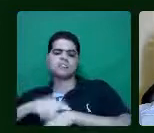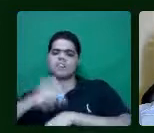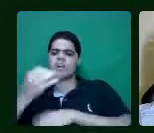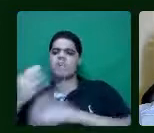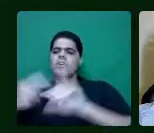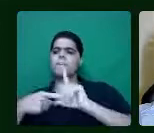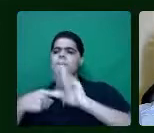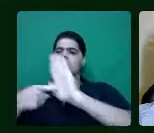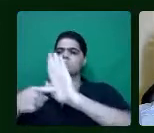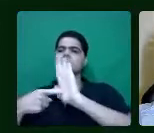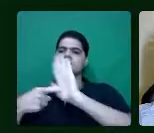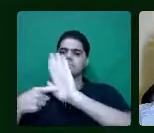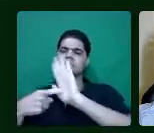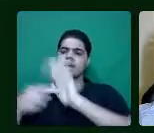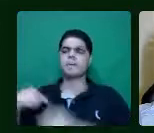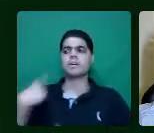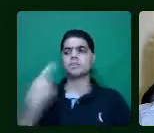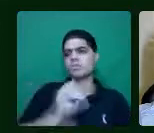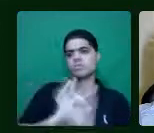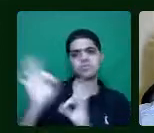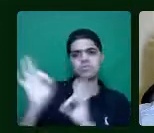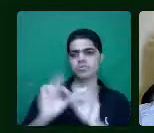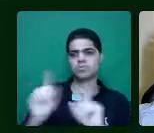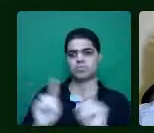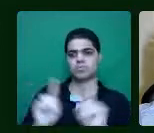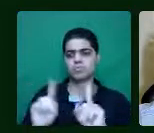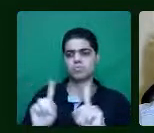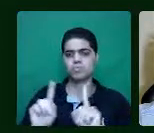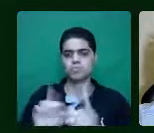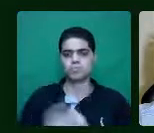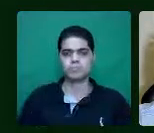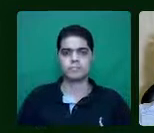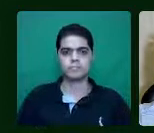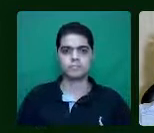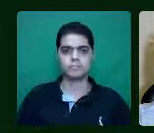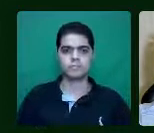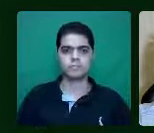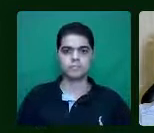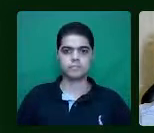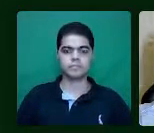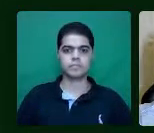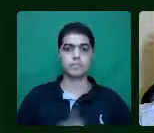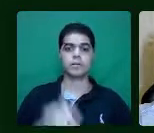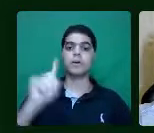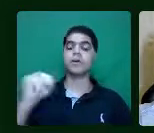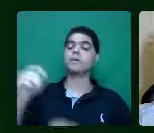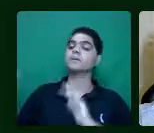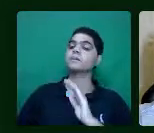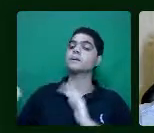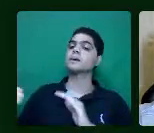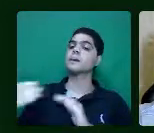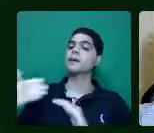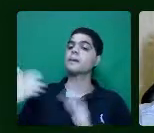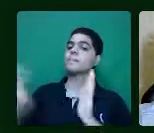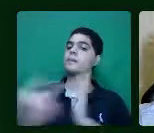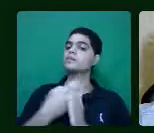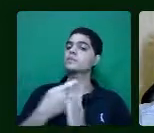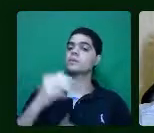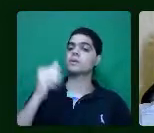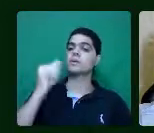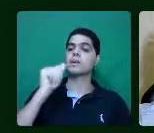da organização não vai fazer esse controle com os mentores, tá? Ana, a Alessandra está fazendo uma pergunta bem interessante aí. As equipes